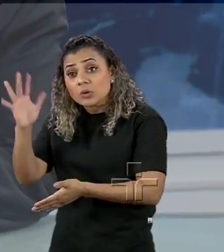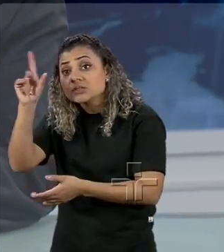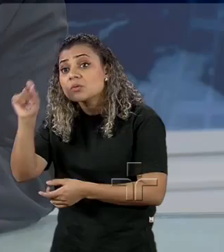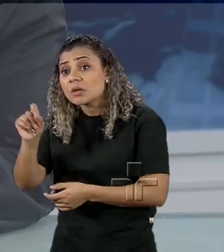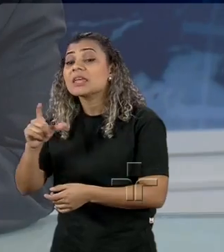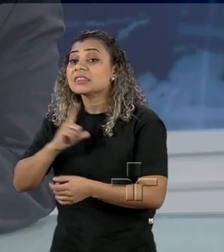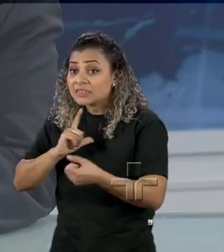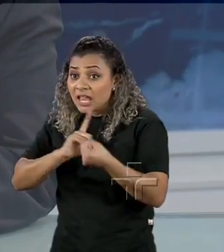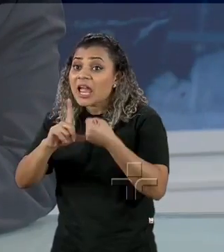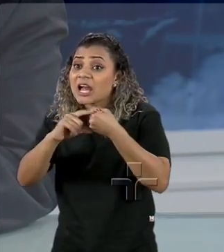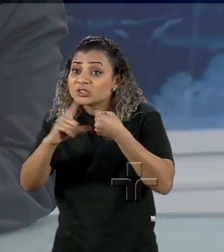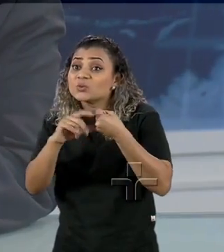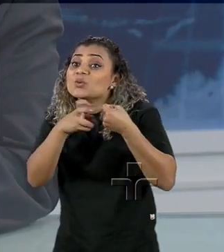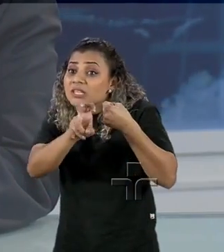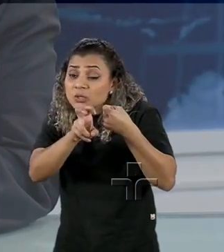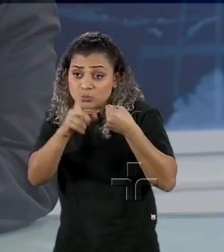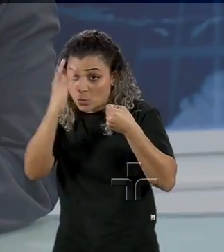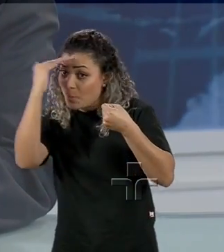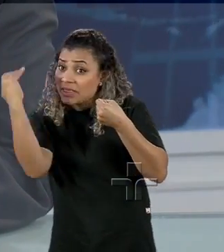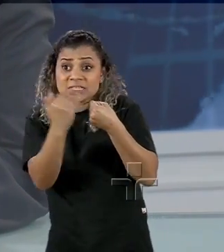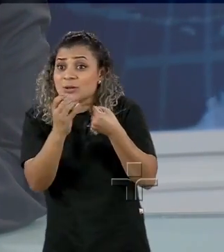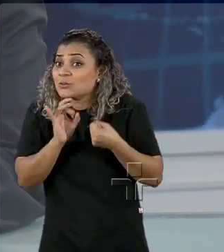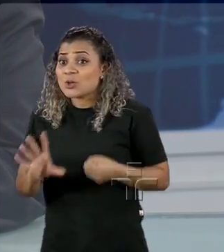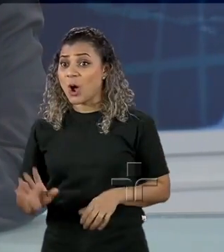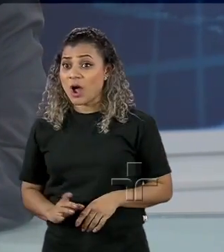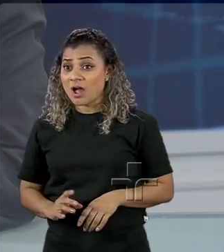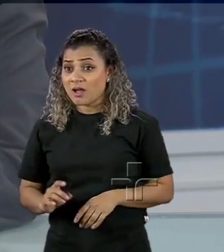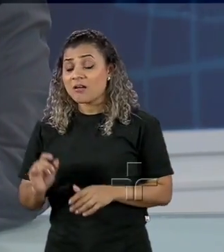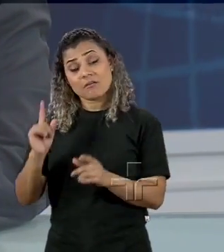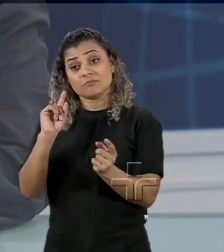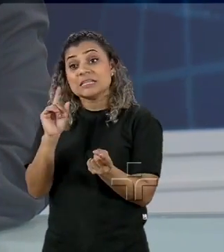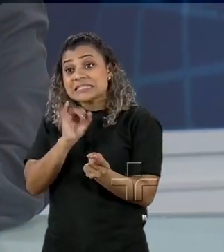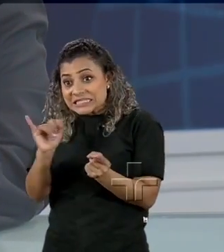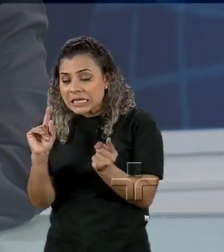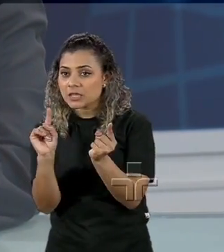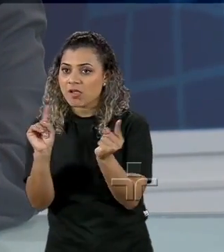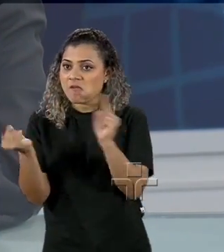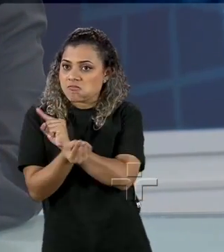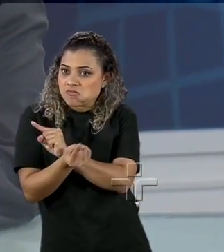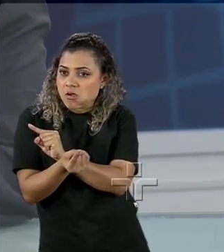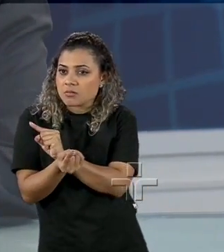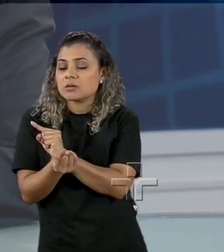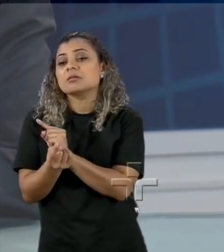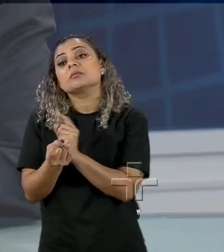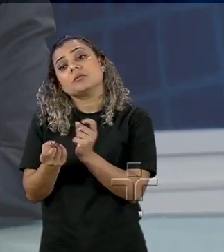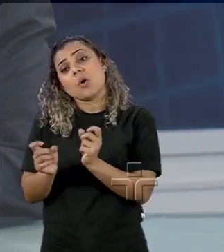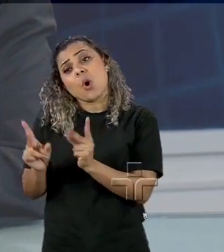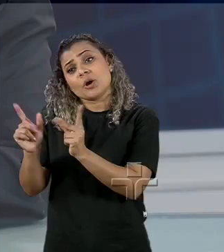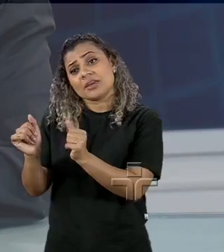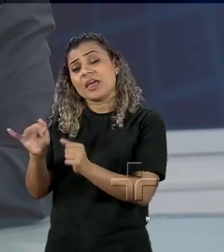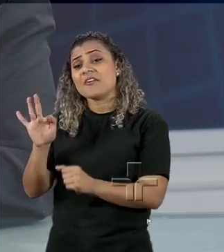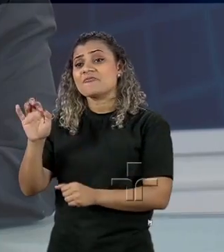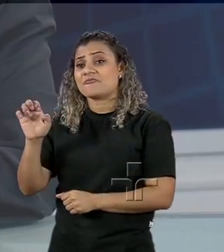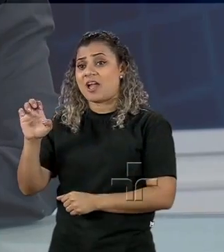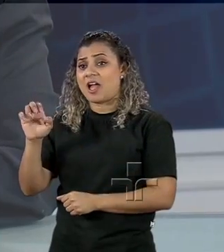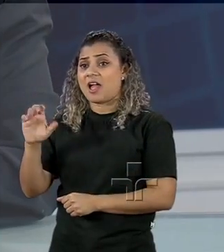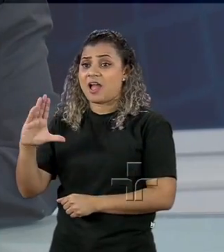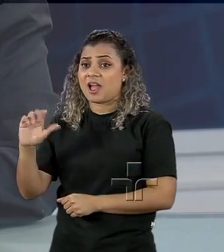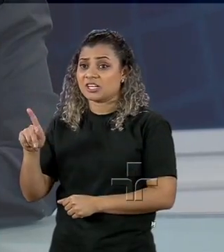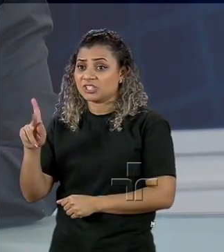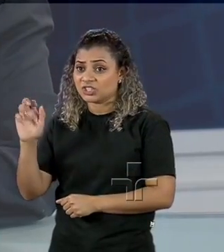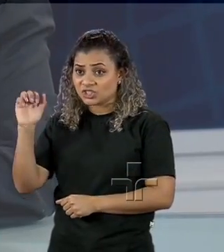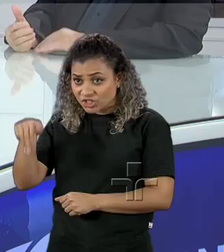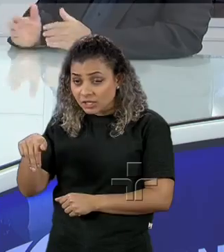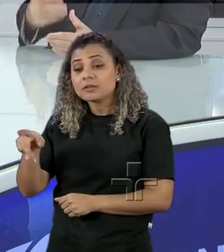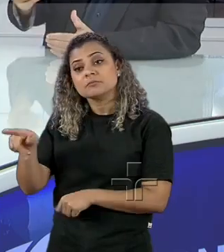o artigo 5º, ele estaria tentando reverter a votação feita pelo plenário. Talvez o ministro Fachin, ao pedir vistas,